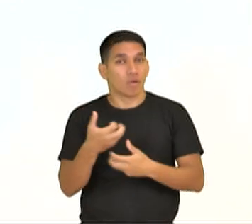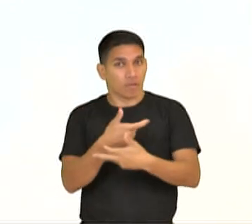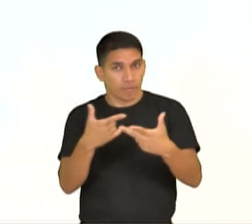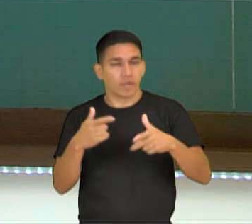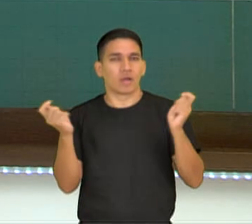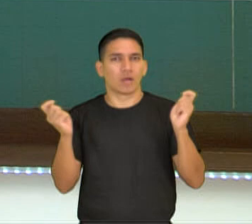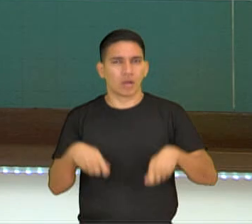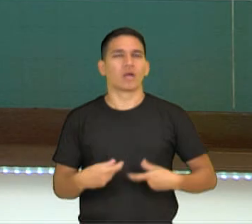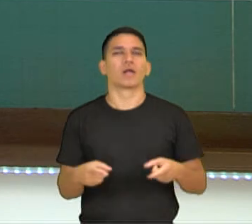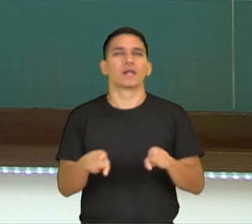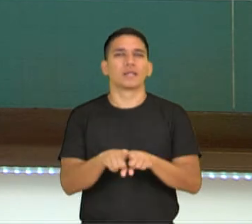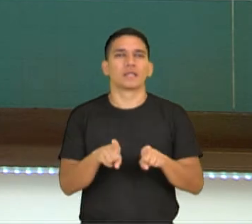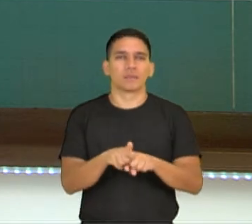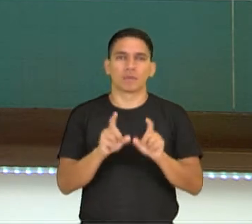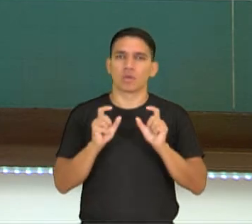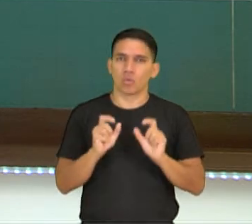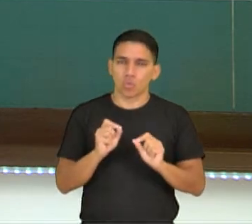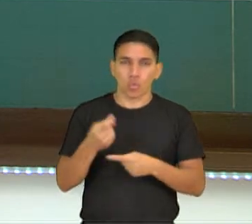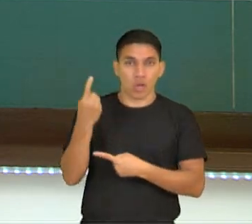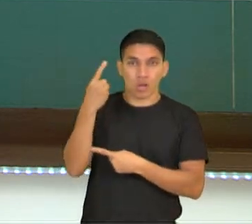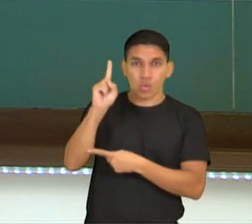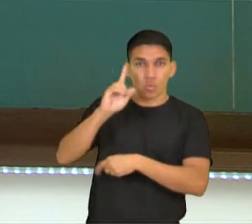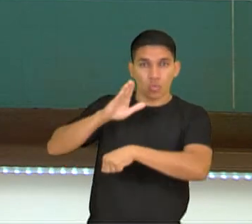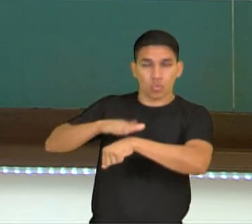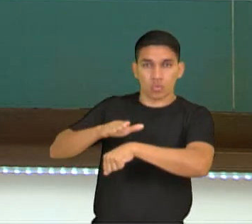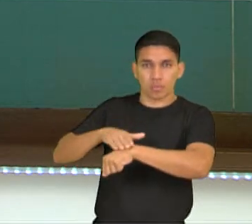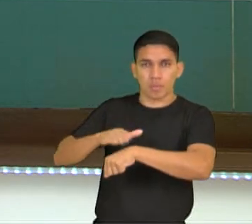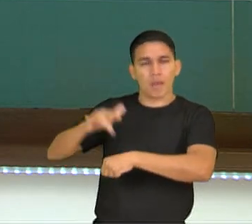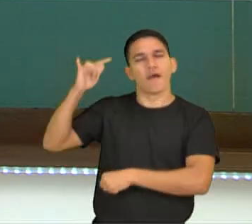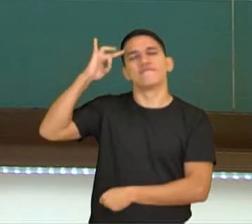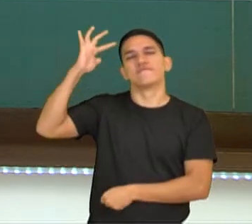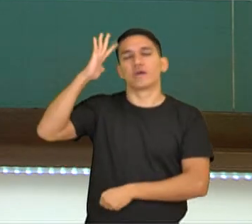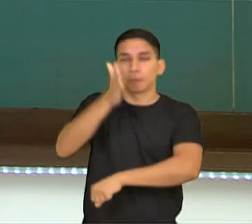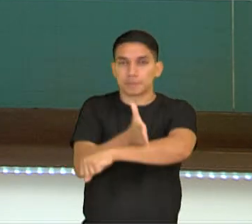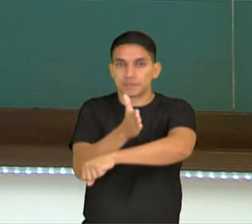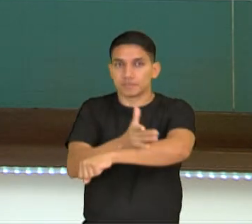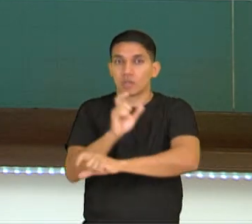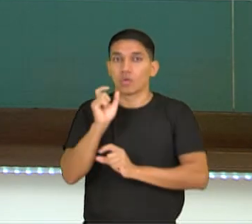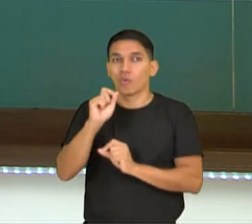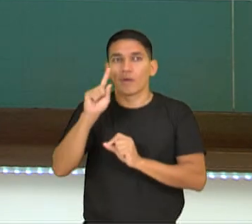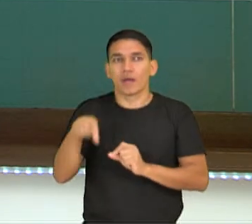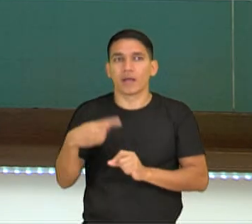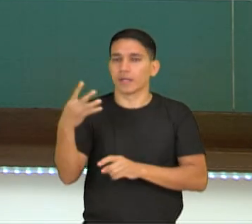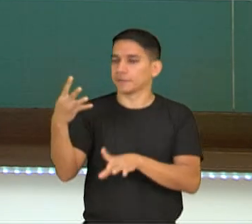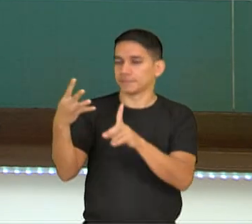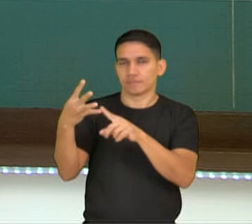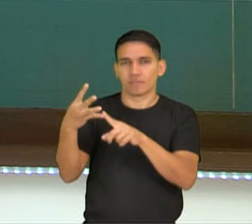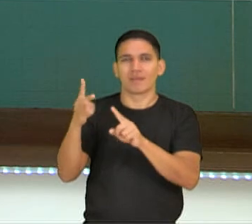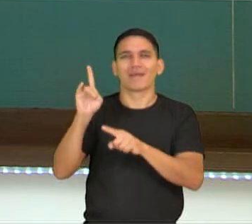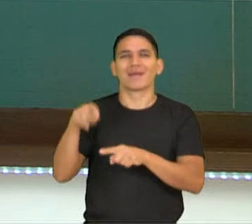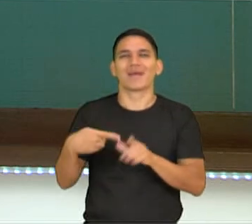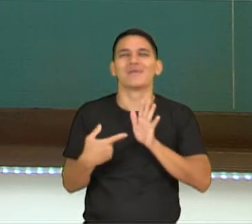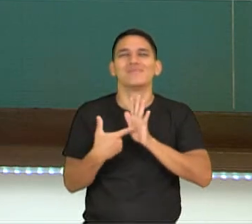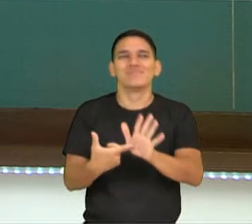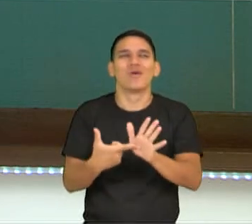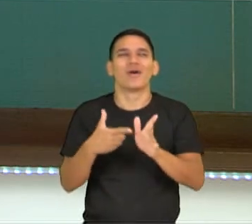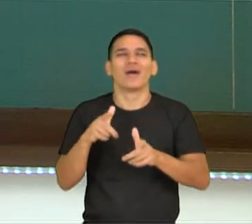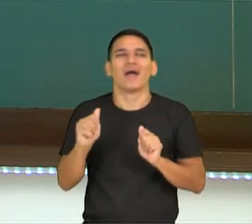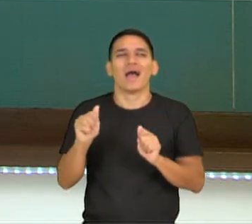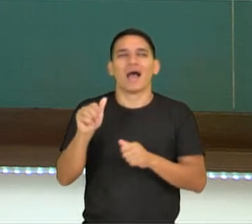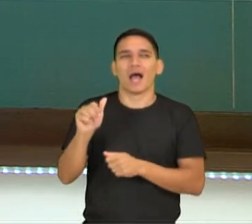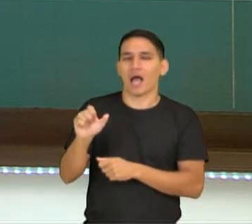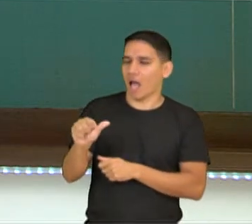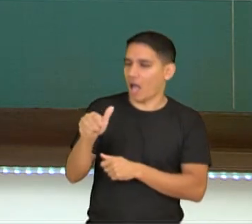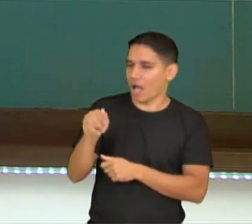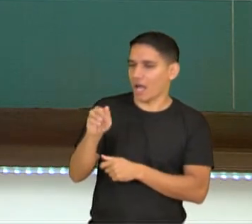também com a última parte, né, da filosofia medieval é a escolástica. Nós vamos ver um aristotelismo muito forte,